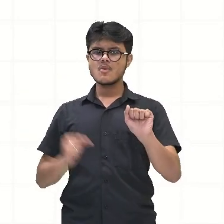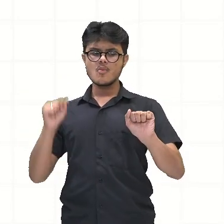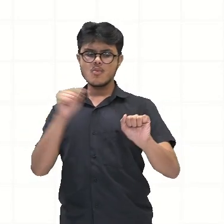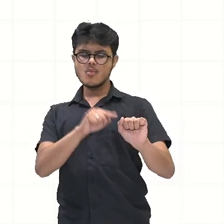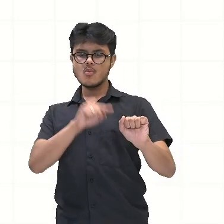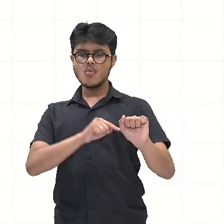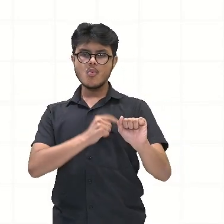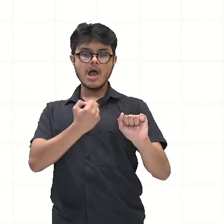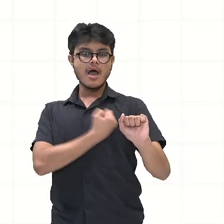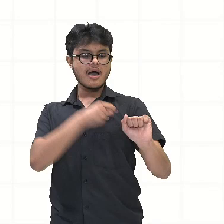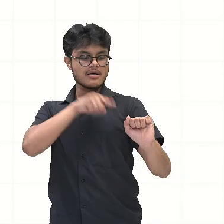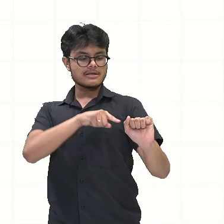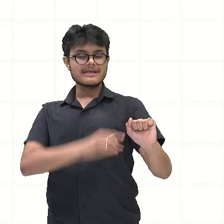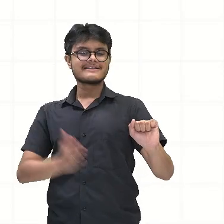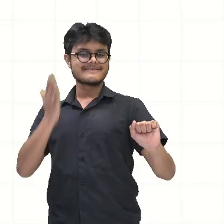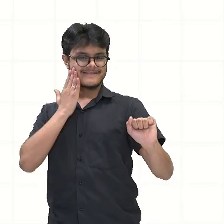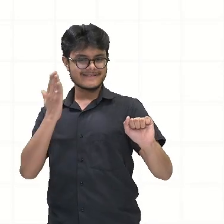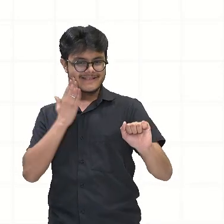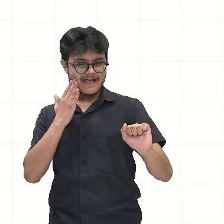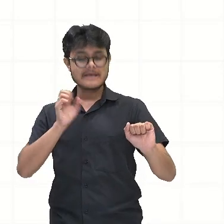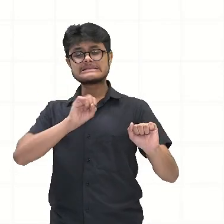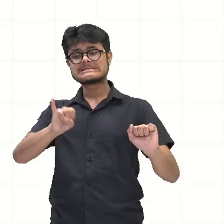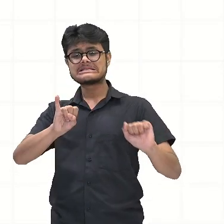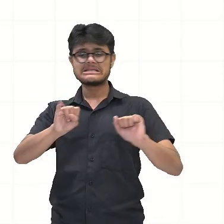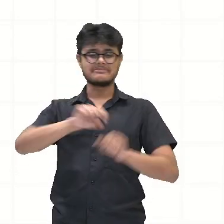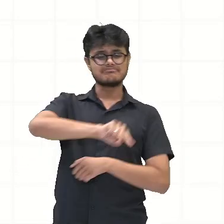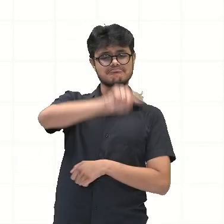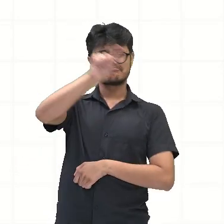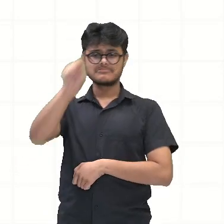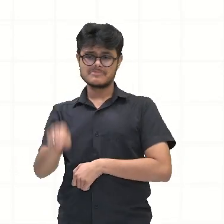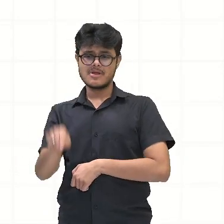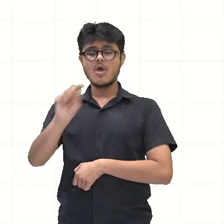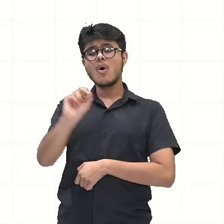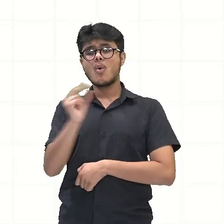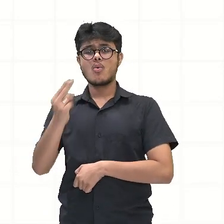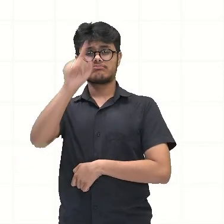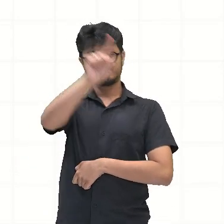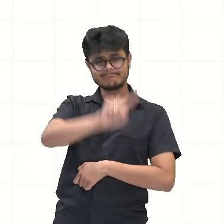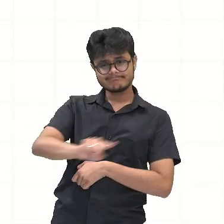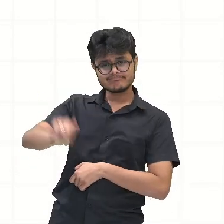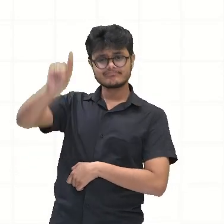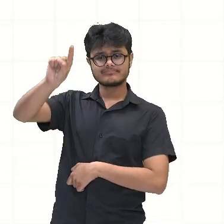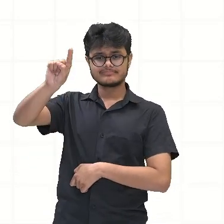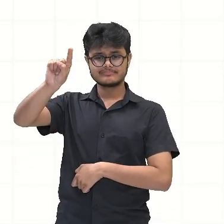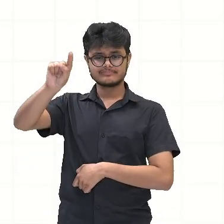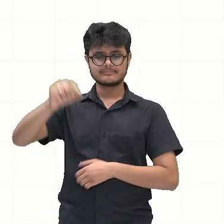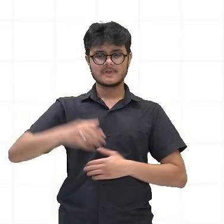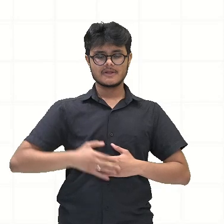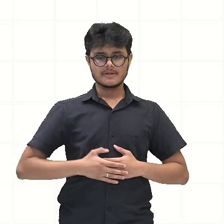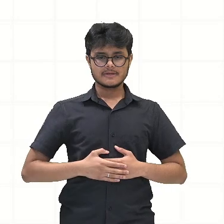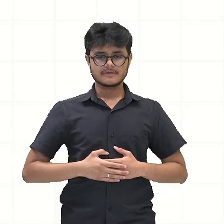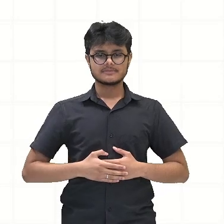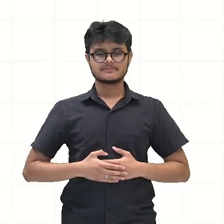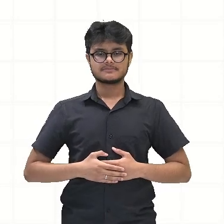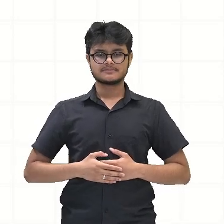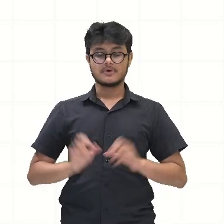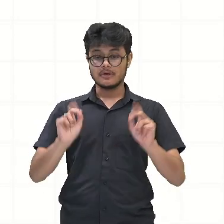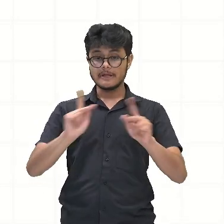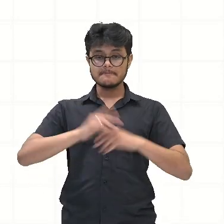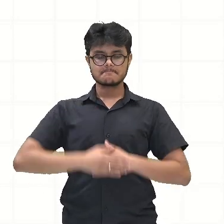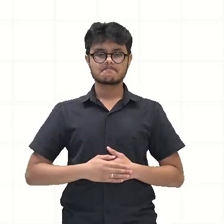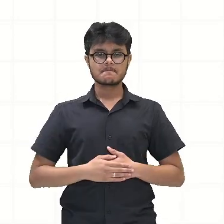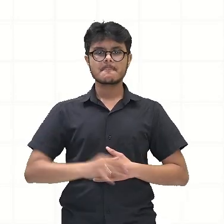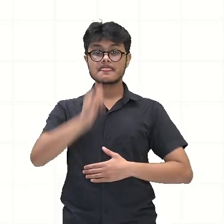vai determinar a concavidade. Se ela vai ser voltada para cima ou se ela vai ser voltada para baixo, tá? Então,